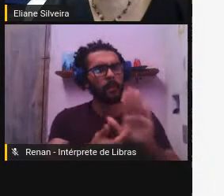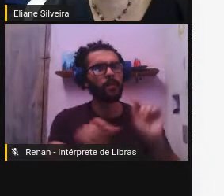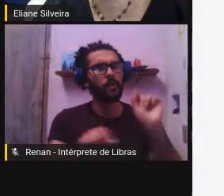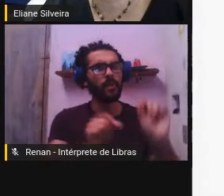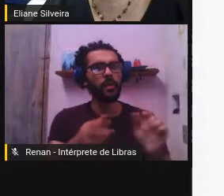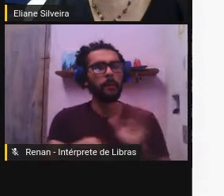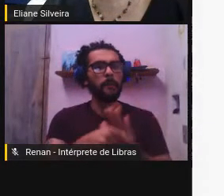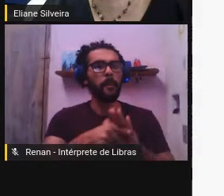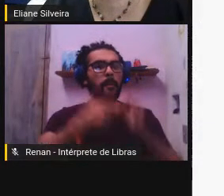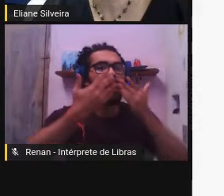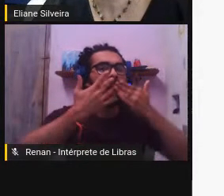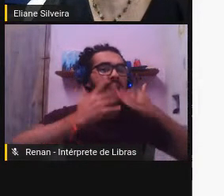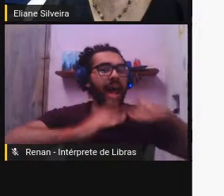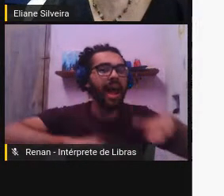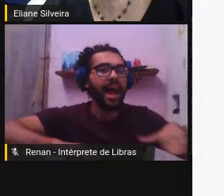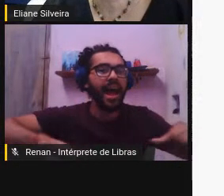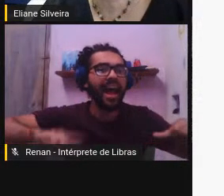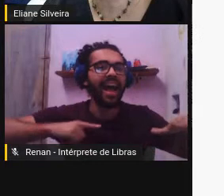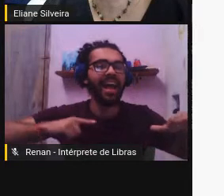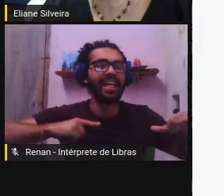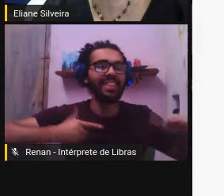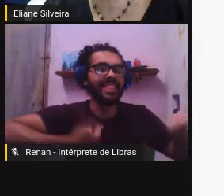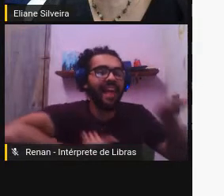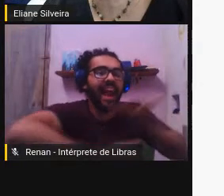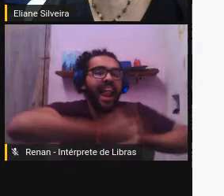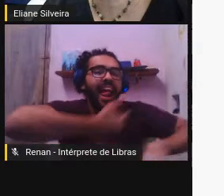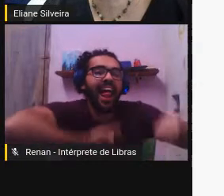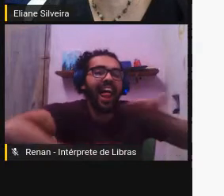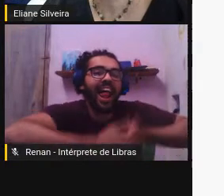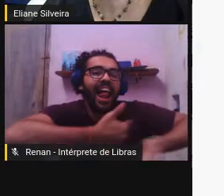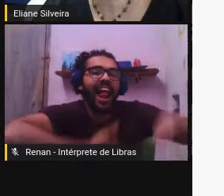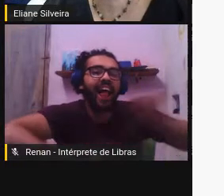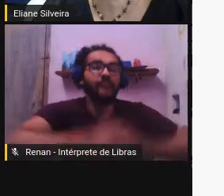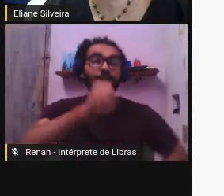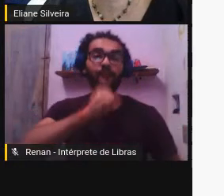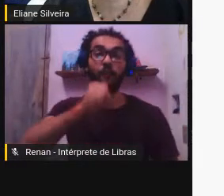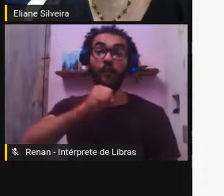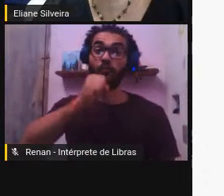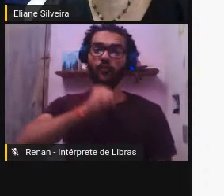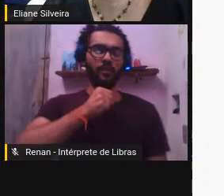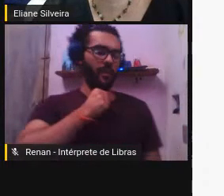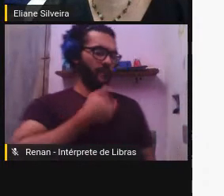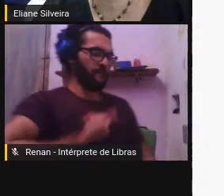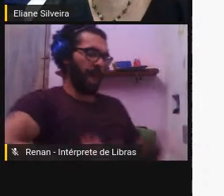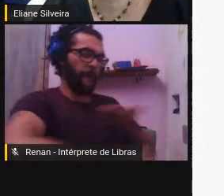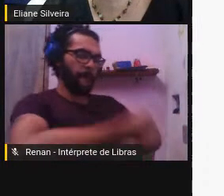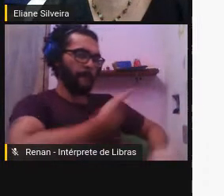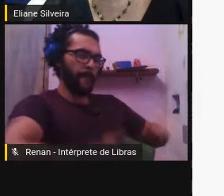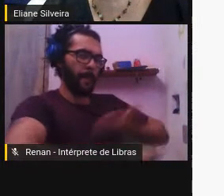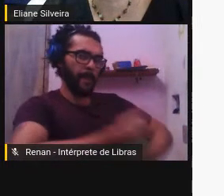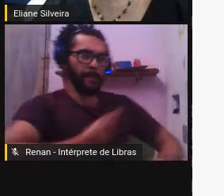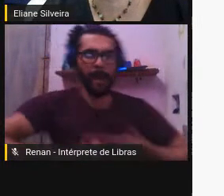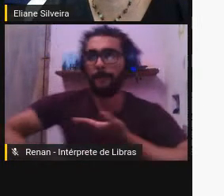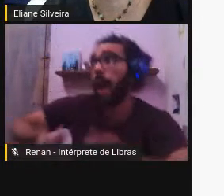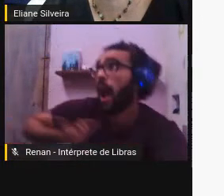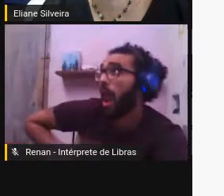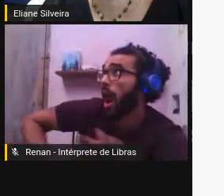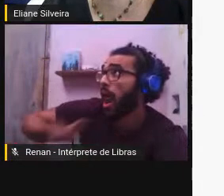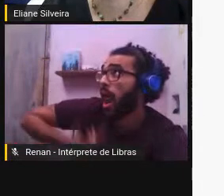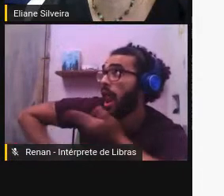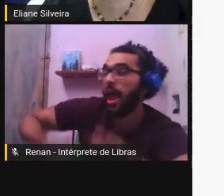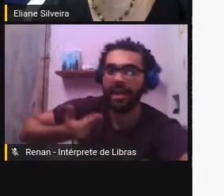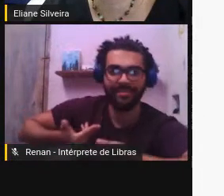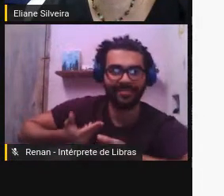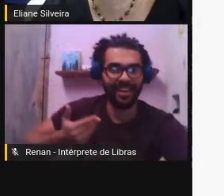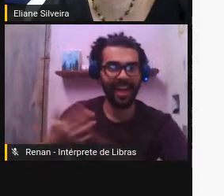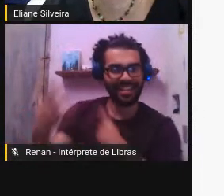infância com o avô materno que lhe chegam quando ele se pergunta sobre os fatores que concorrem para ele se transformar em um